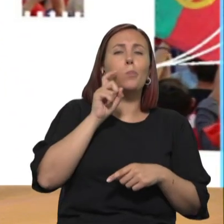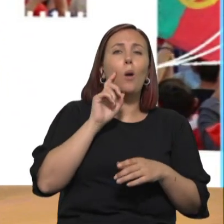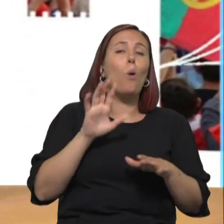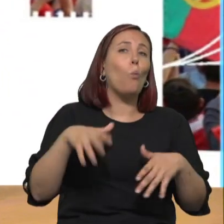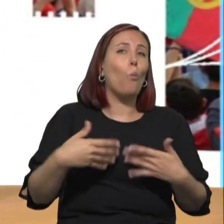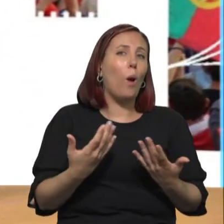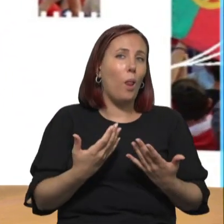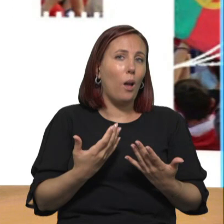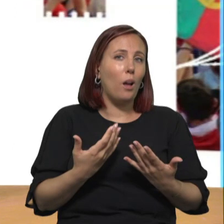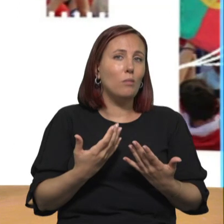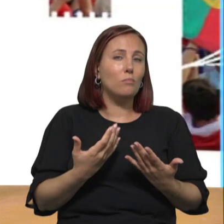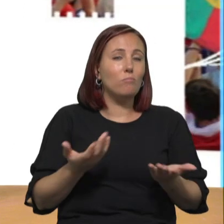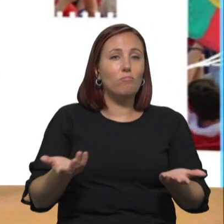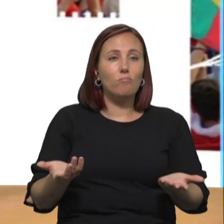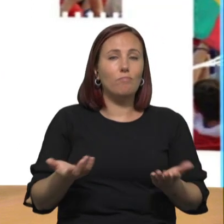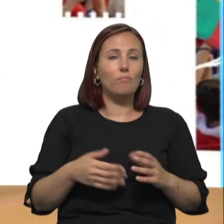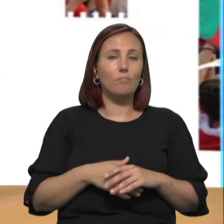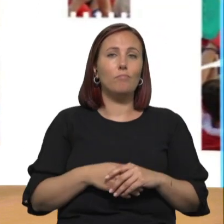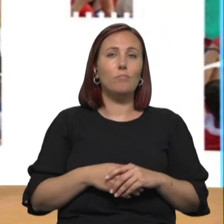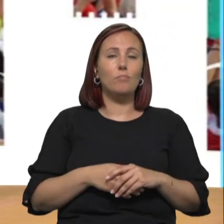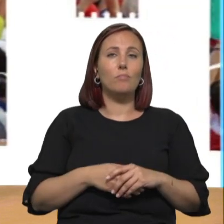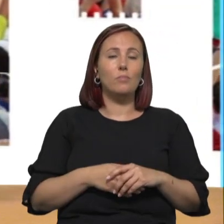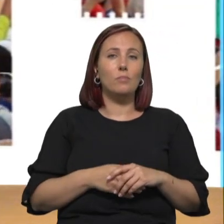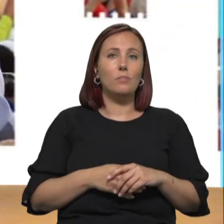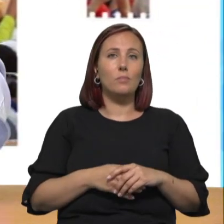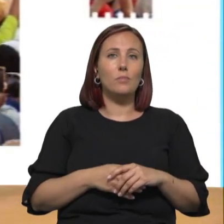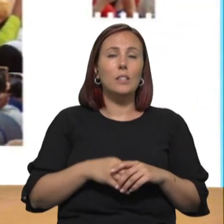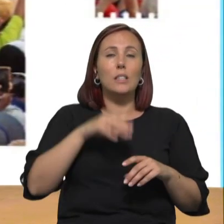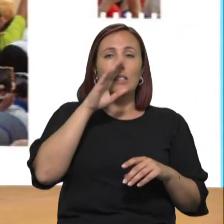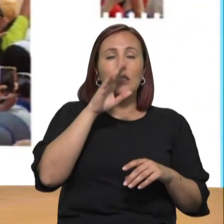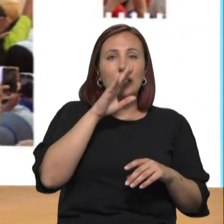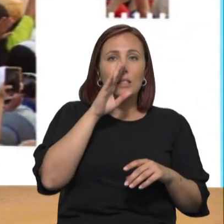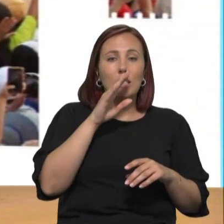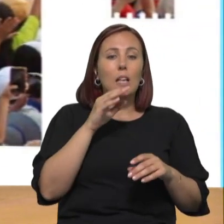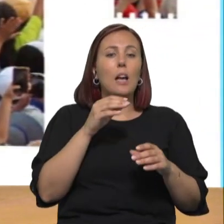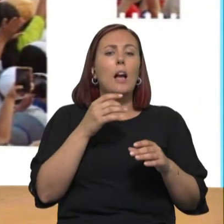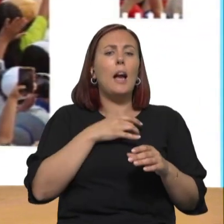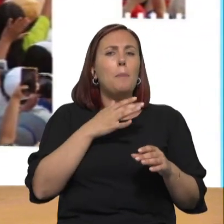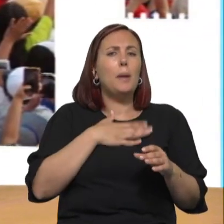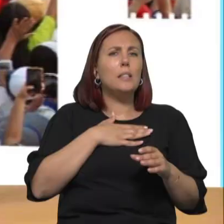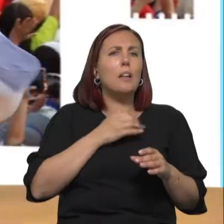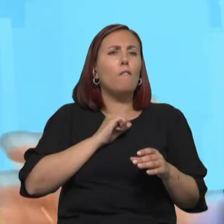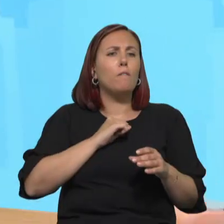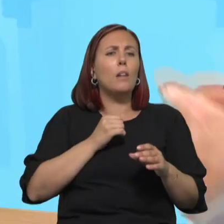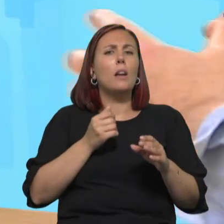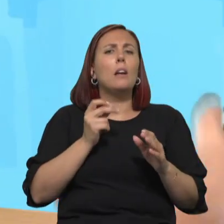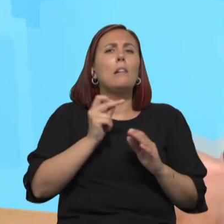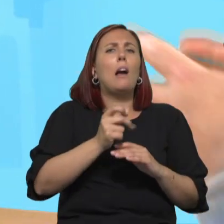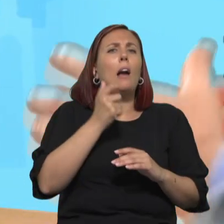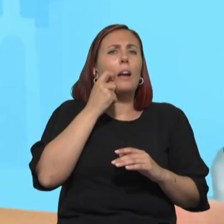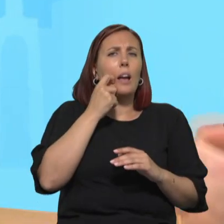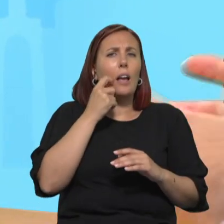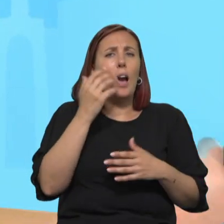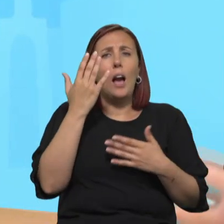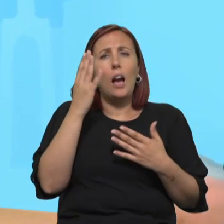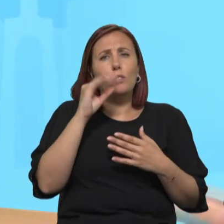é que ele tem? De saber quem pertence às vezes à sua empresa, nem isso sabe, não é? São pequenos núcleos